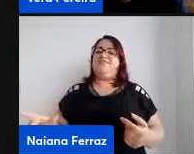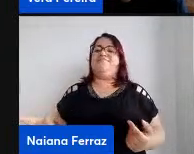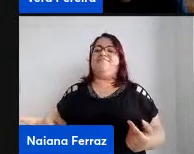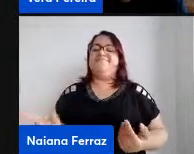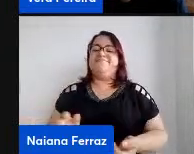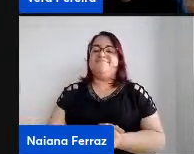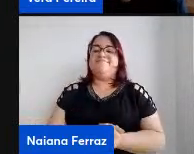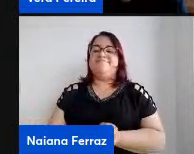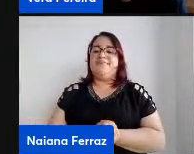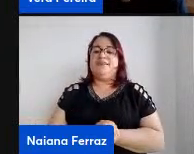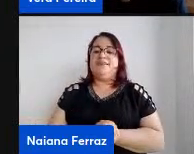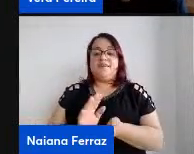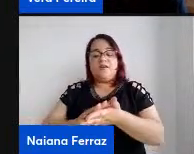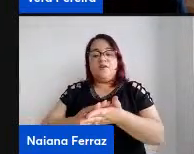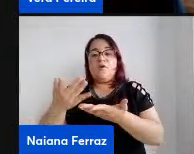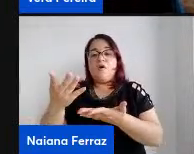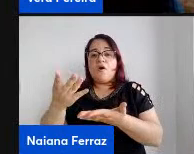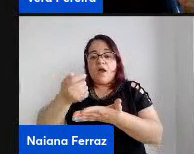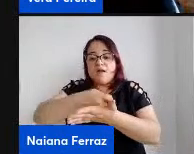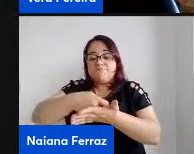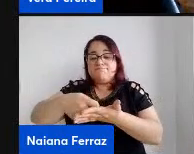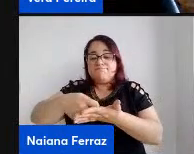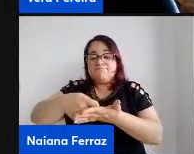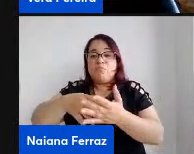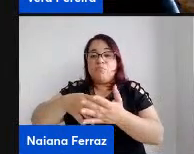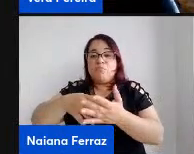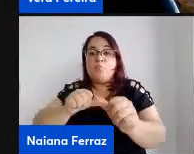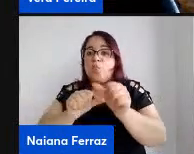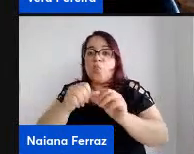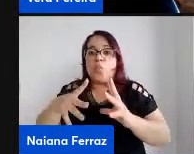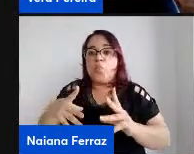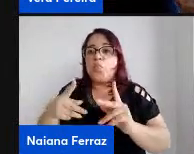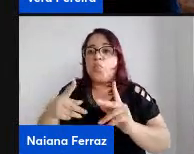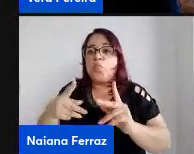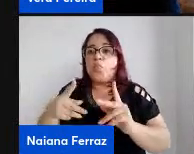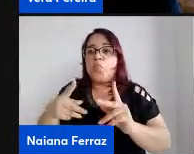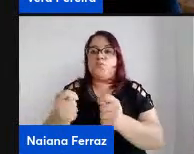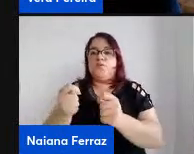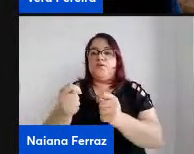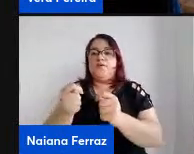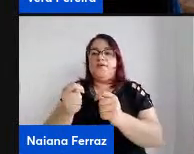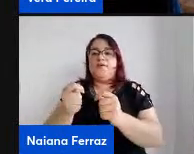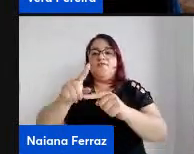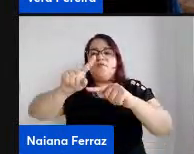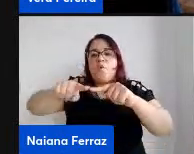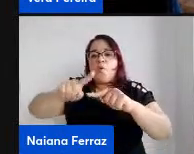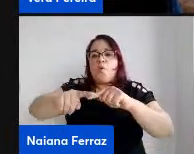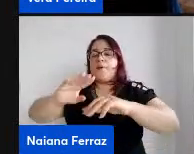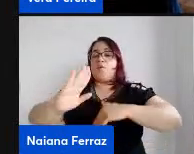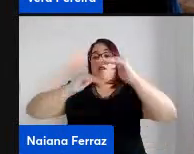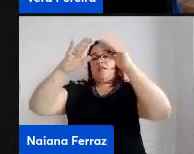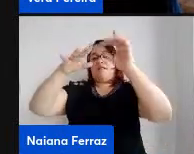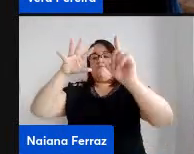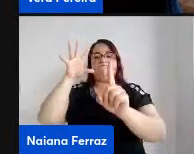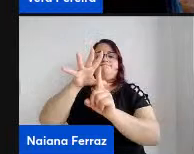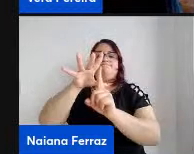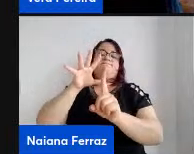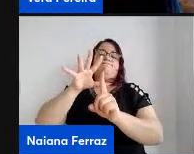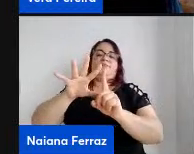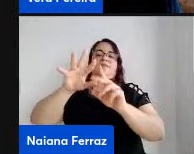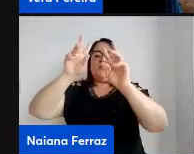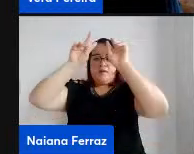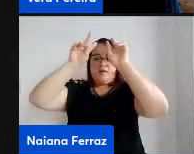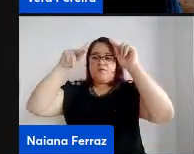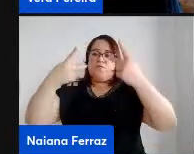mudou tudo e foi um instrumento de desenvolvimento da nossa espécie, na medida em